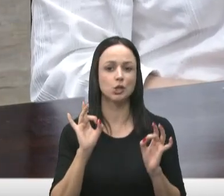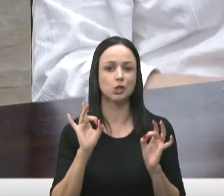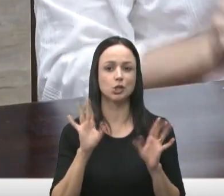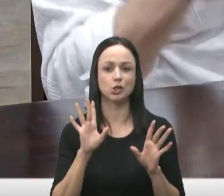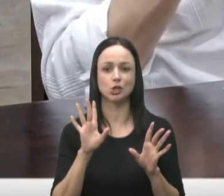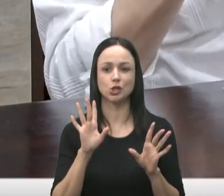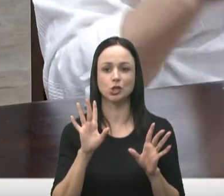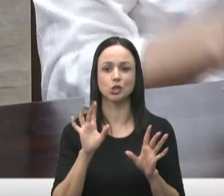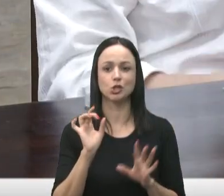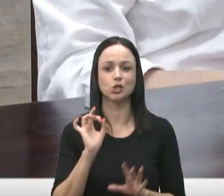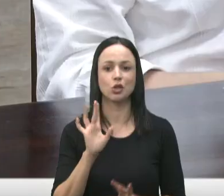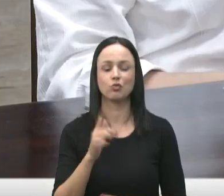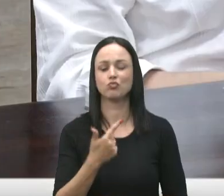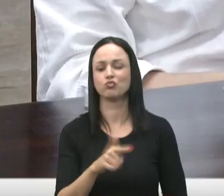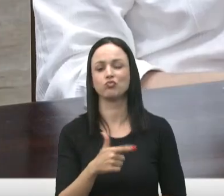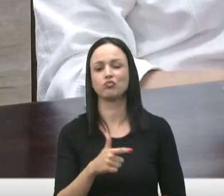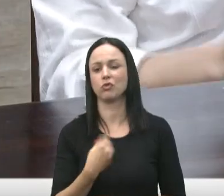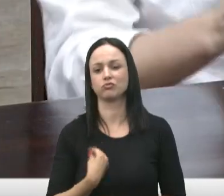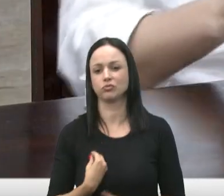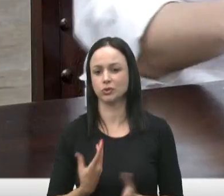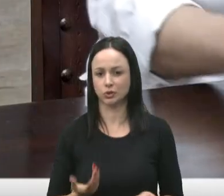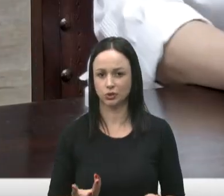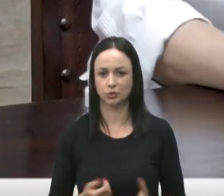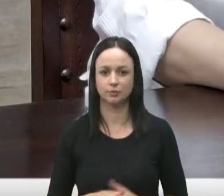que não existe.